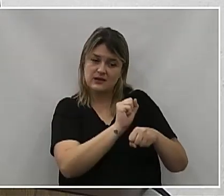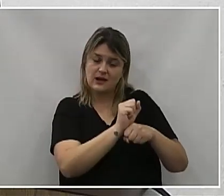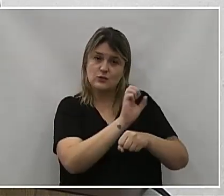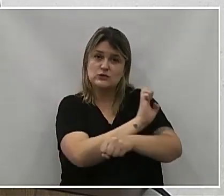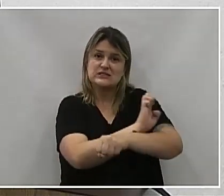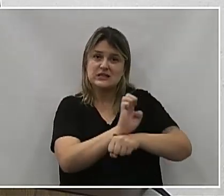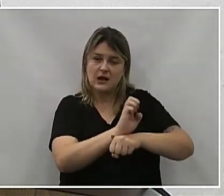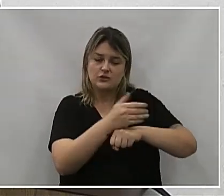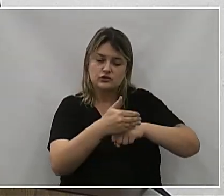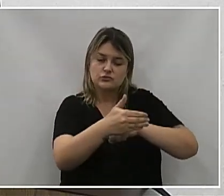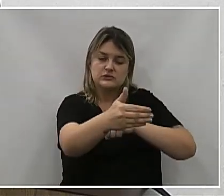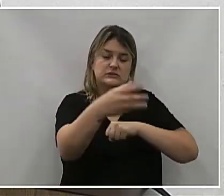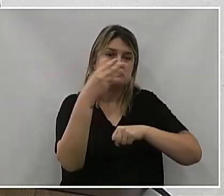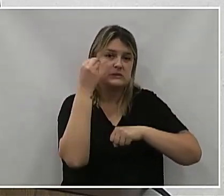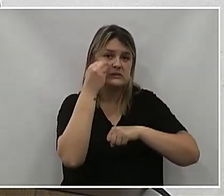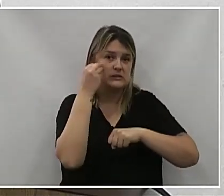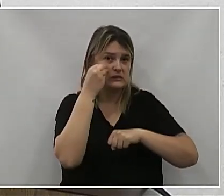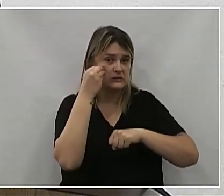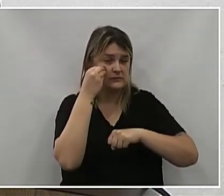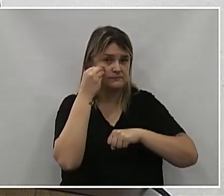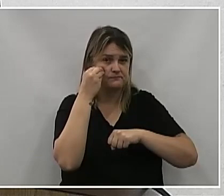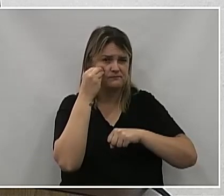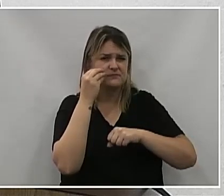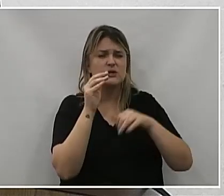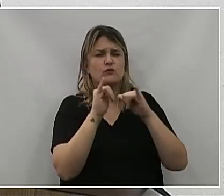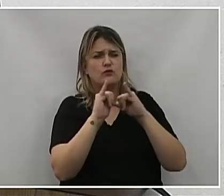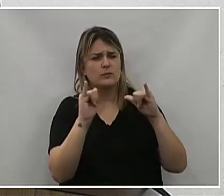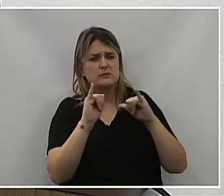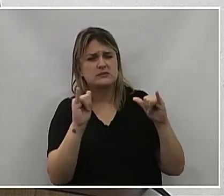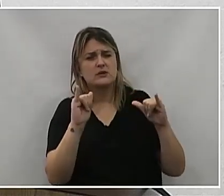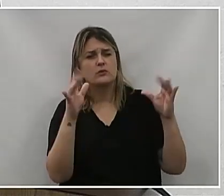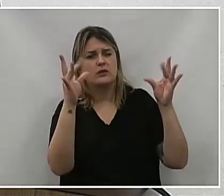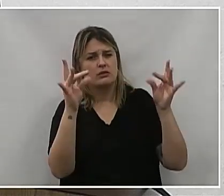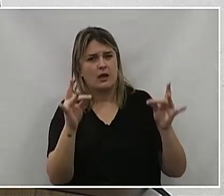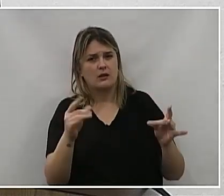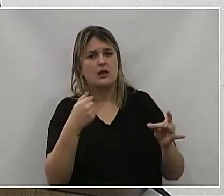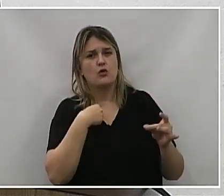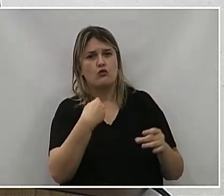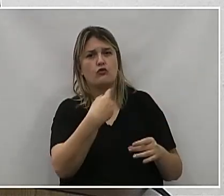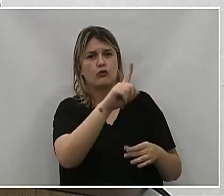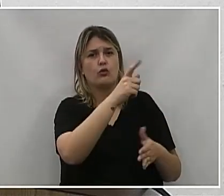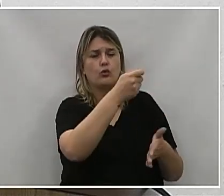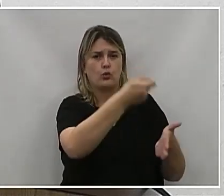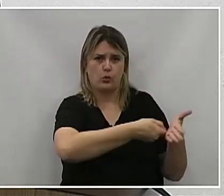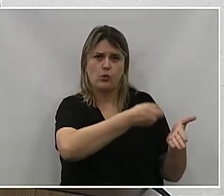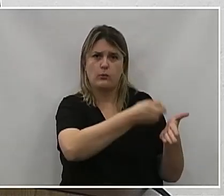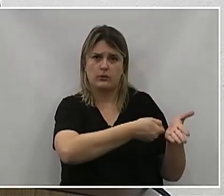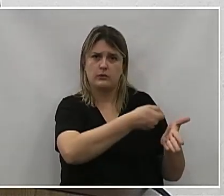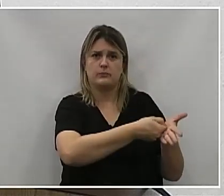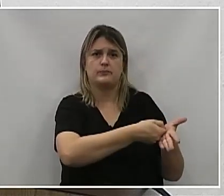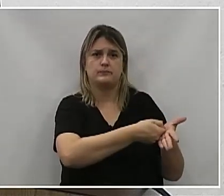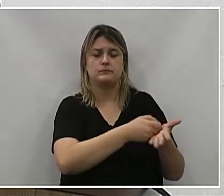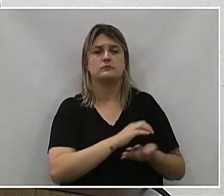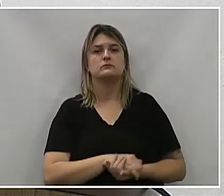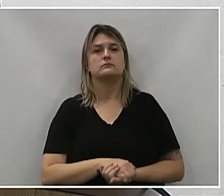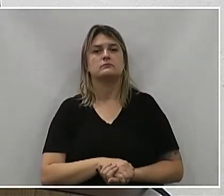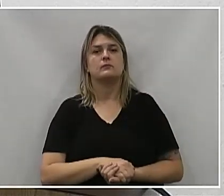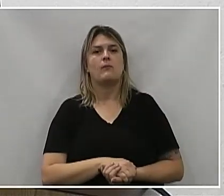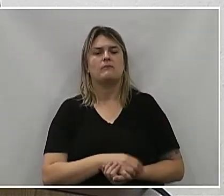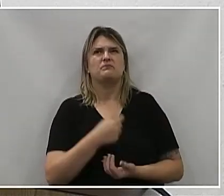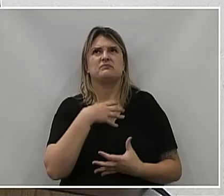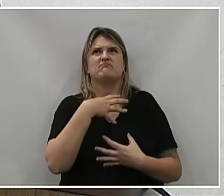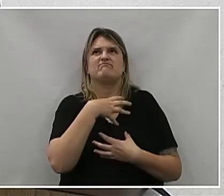menos pagar. Então, assim, são informações que eu vou cobrar, tá?